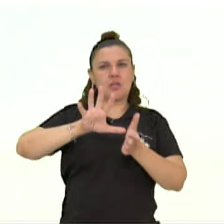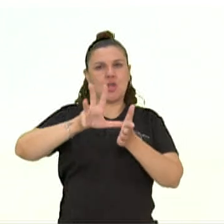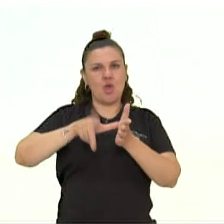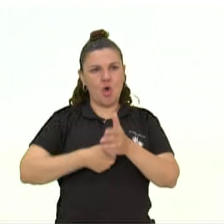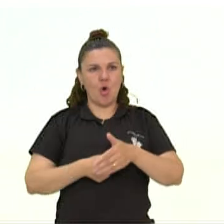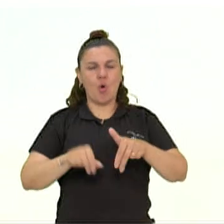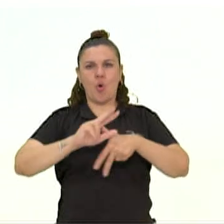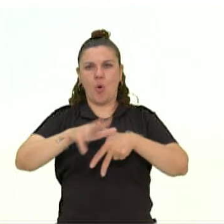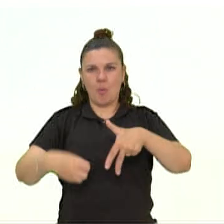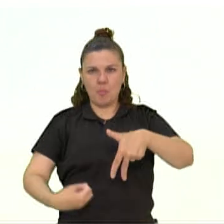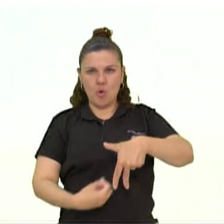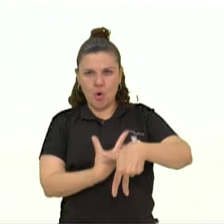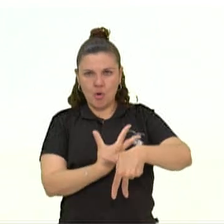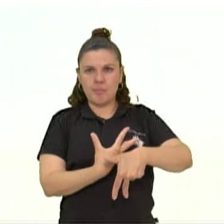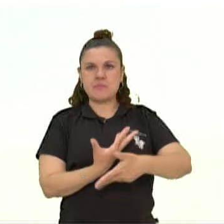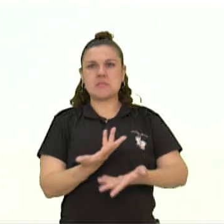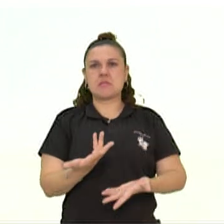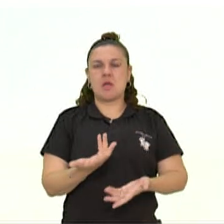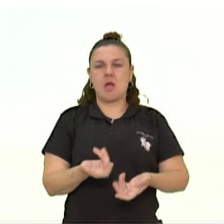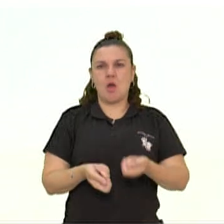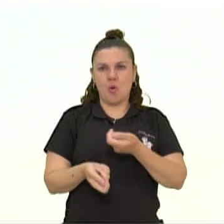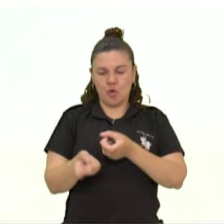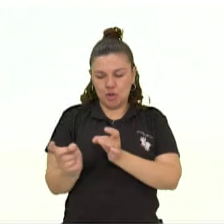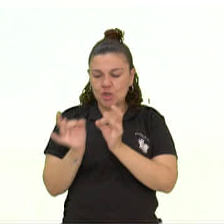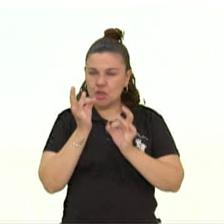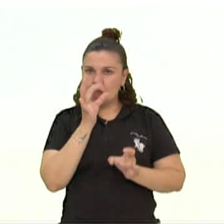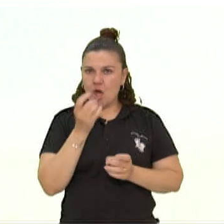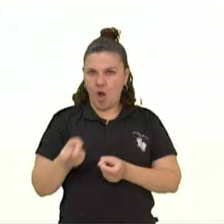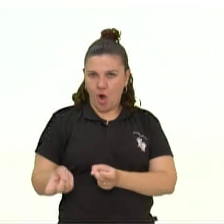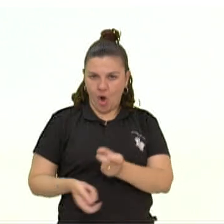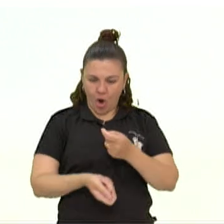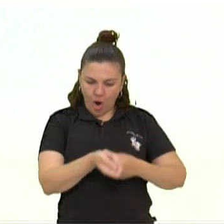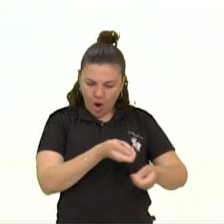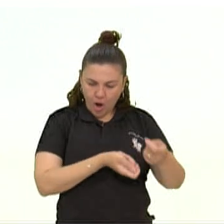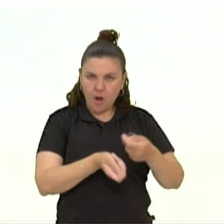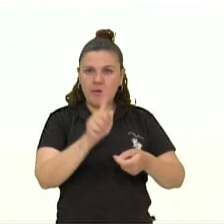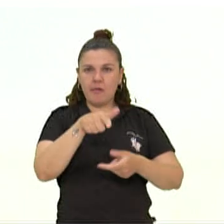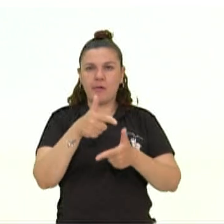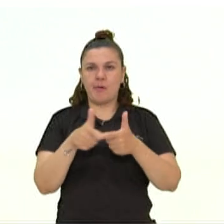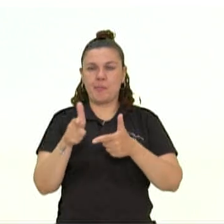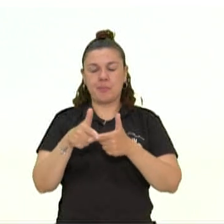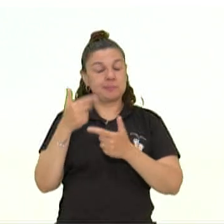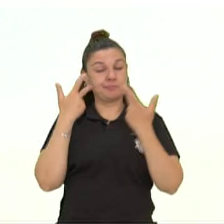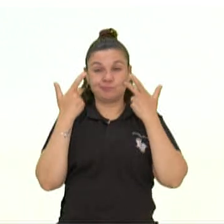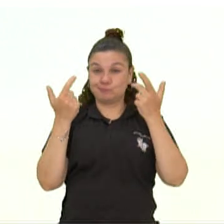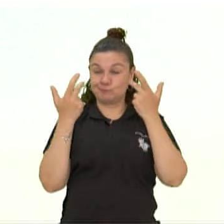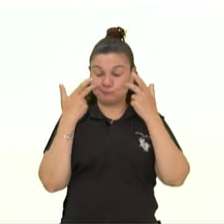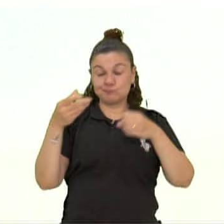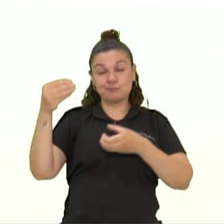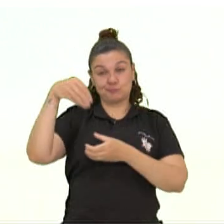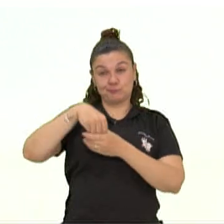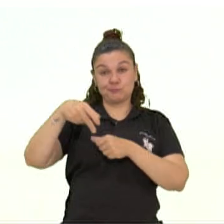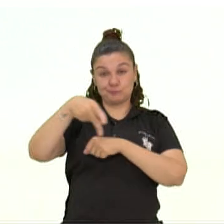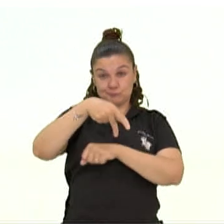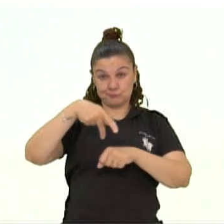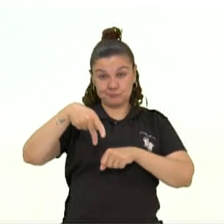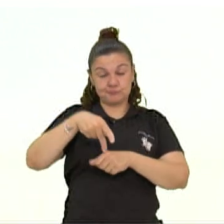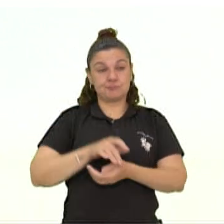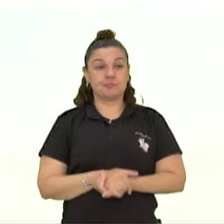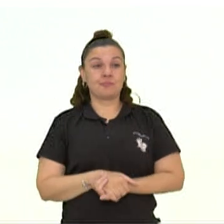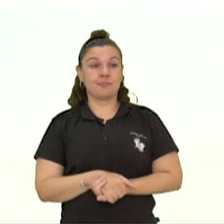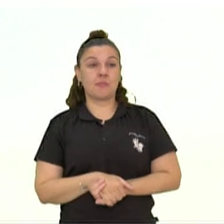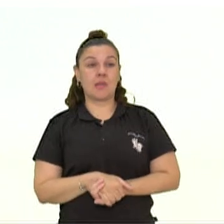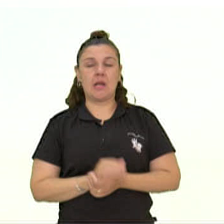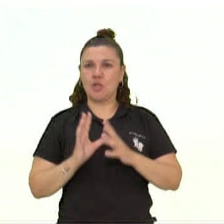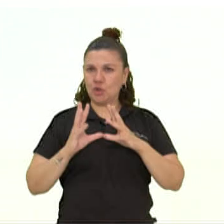fraude, lavagem de dinheiro, tráfico de drogas, são alguns dos crimes cometidos no país. A gente percebe